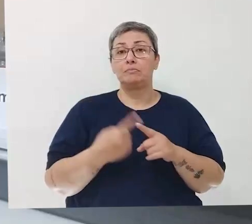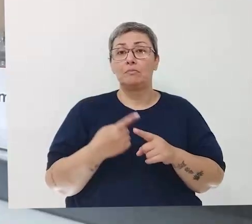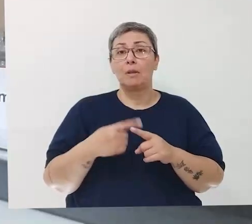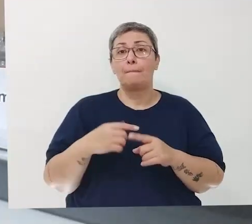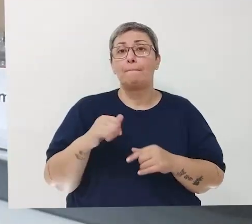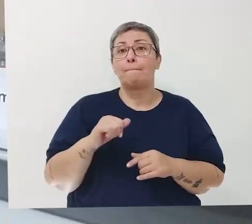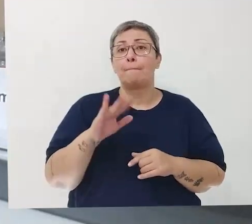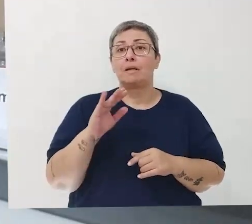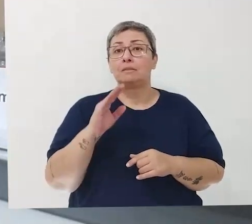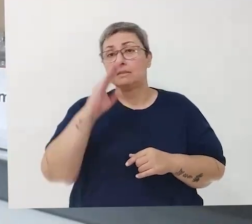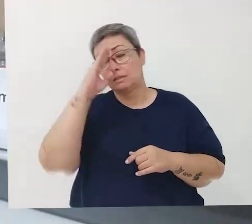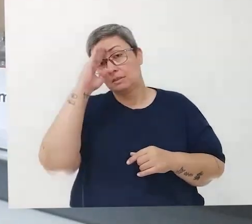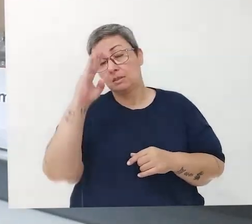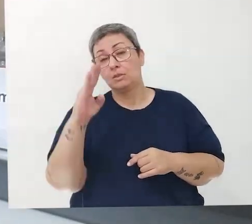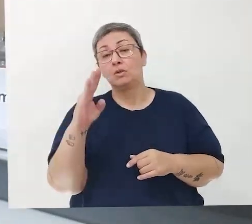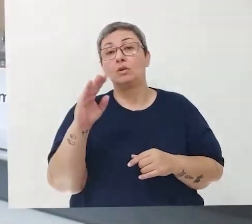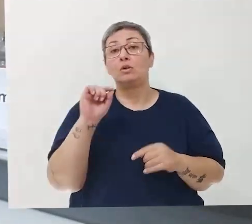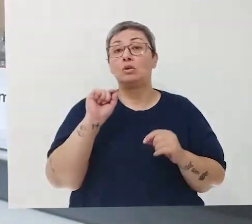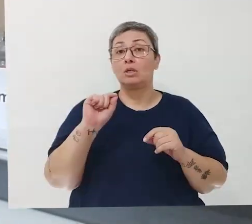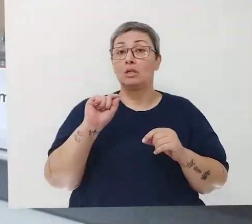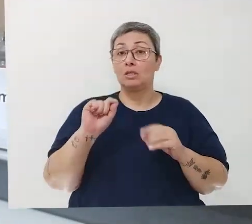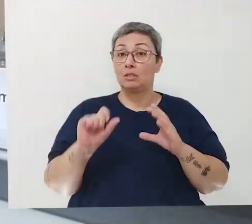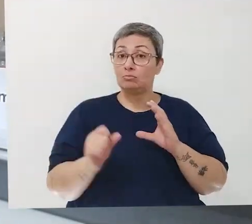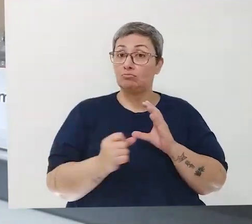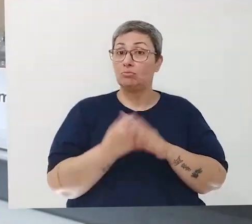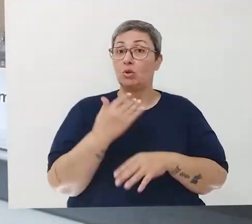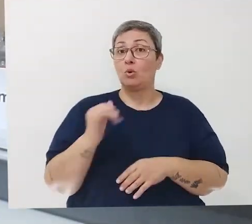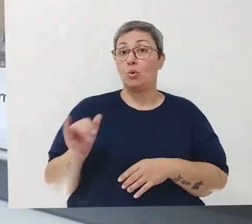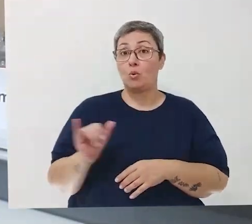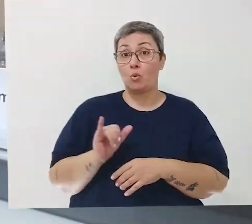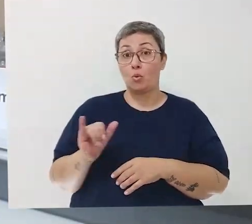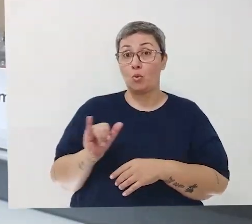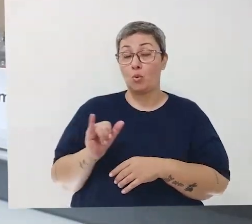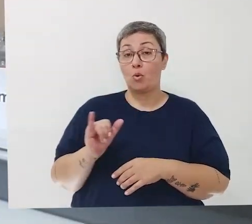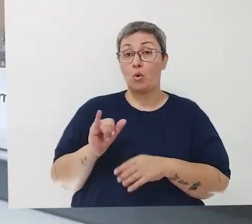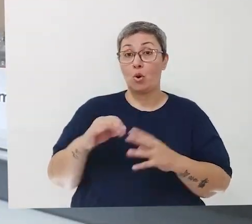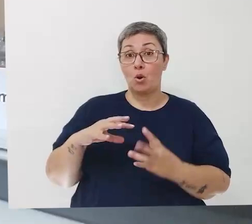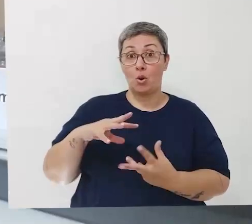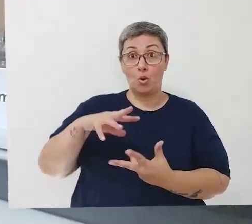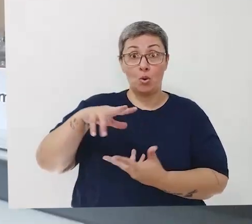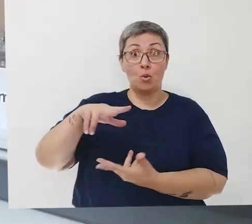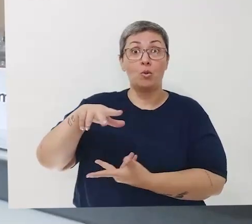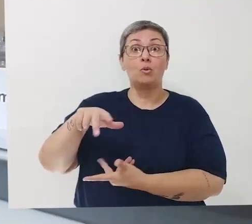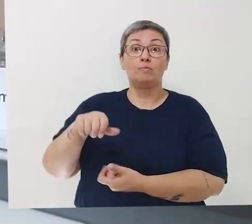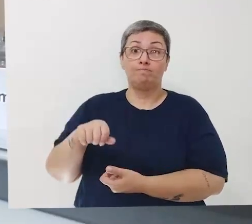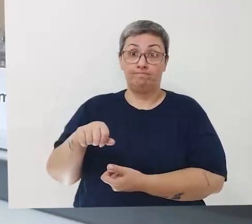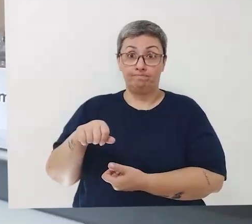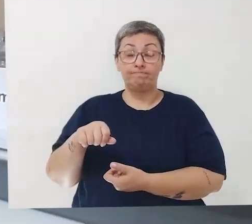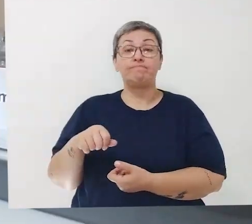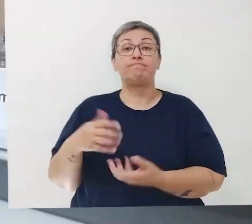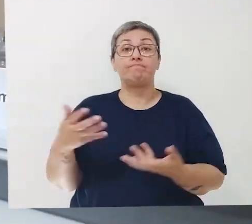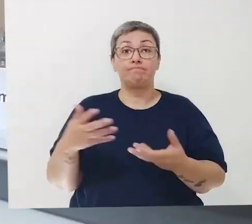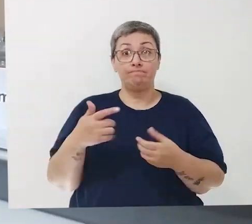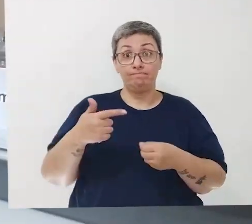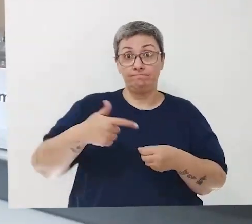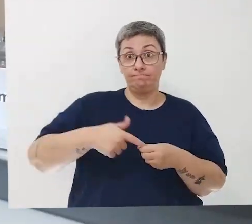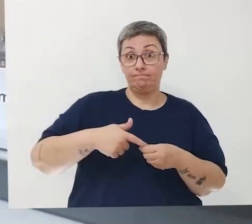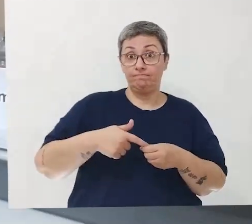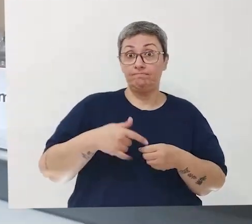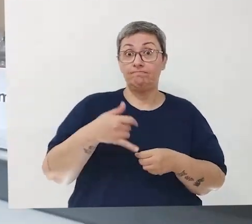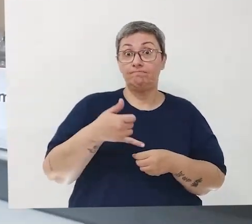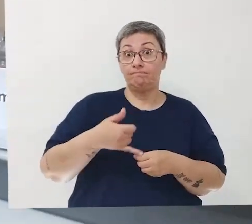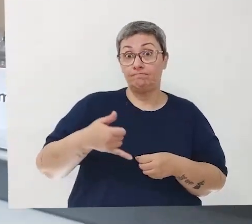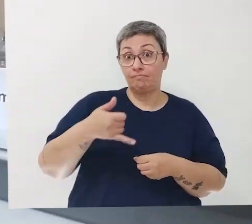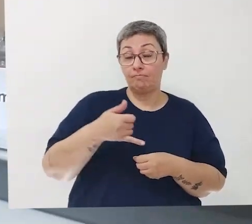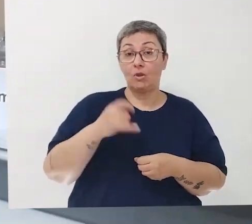uma das principais fontes de energia do mundo, né? O petróleo, ele tem